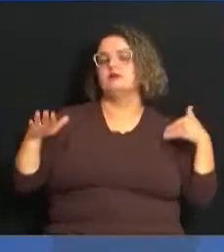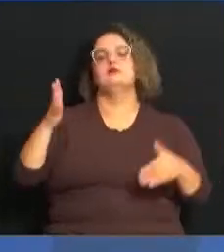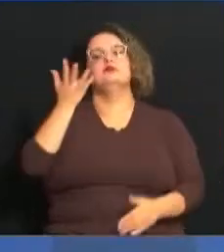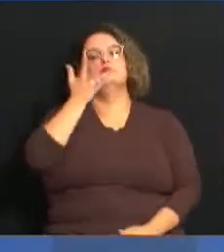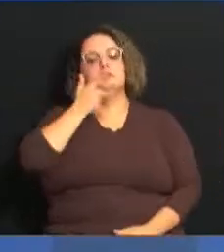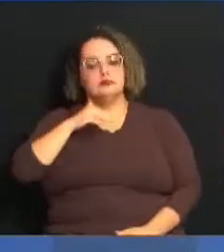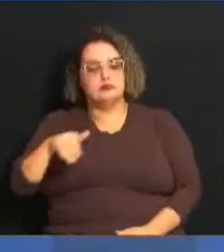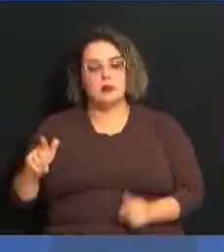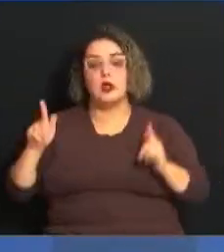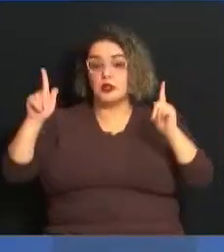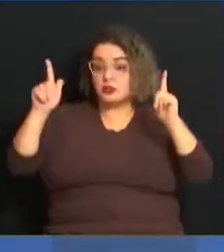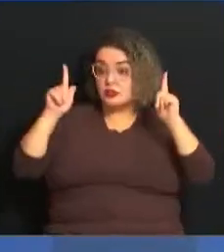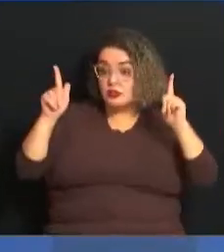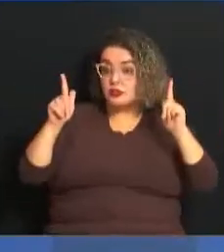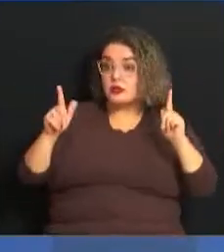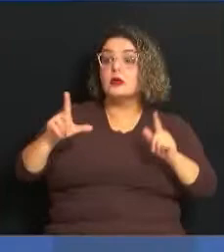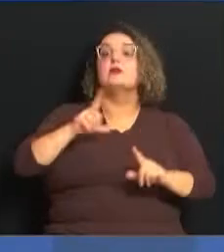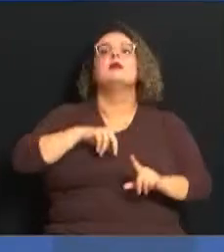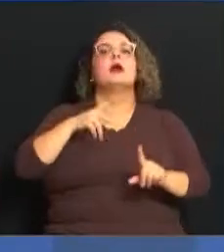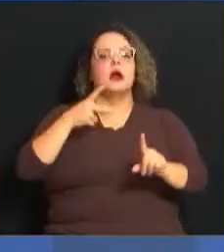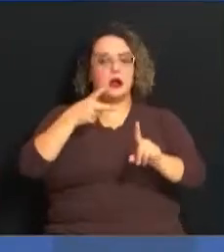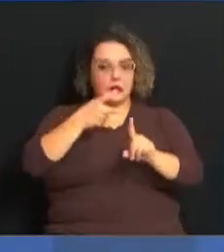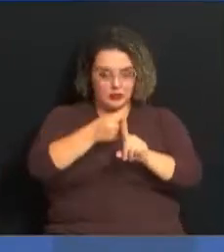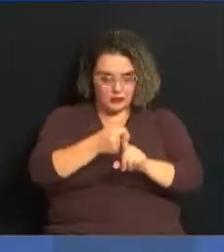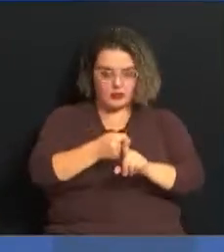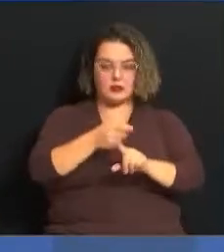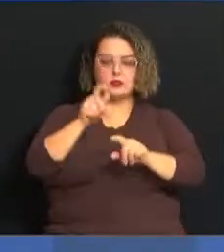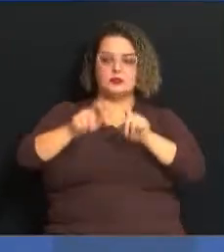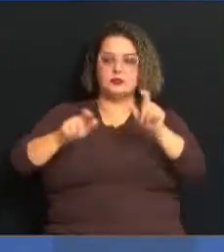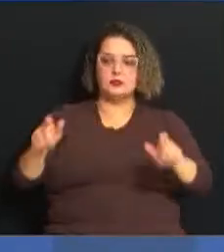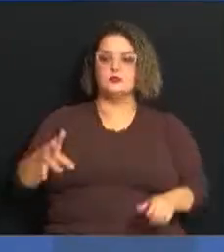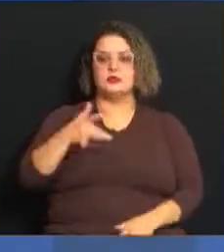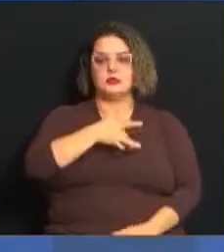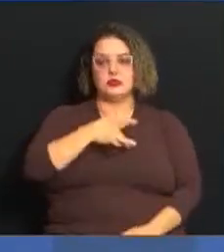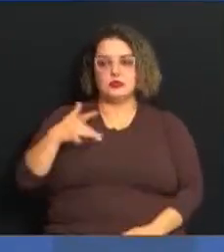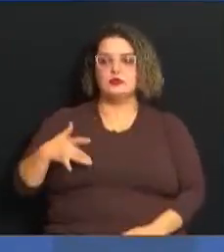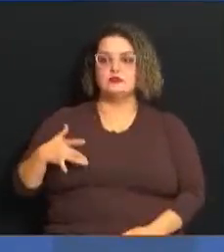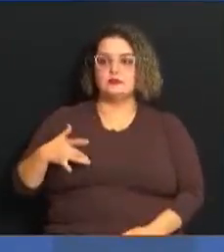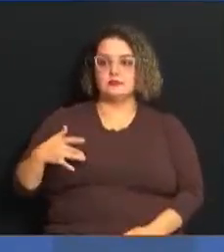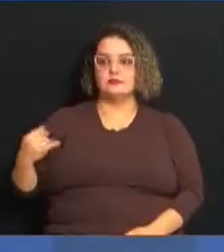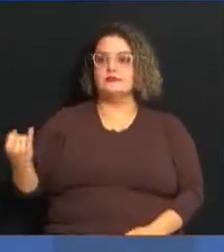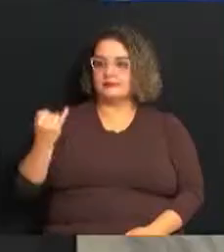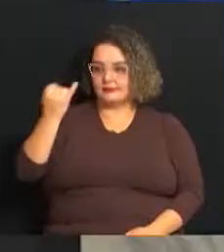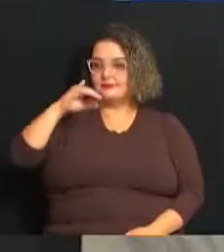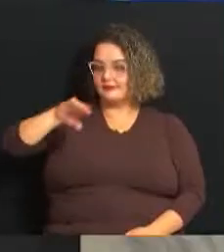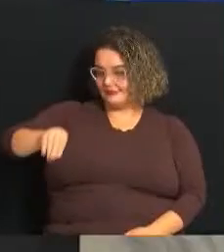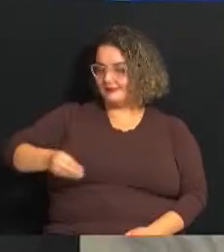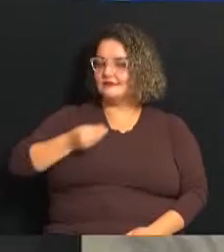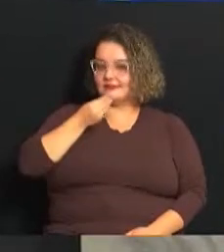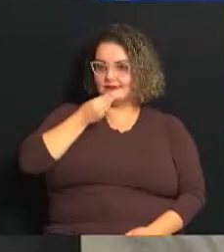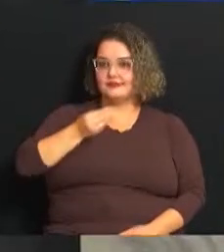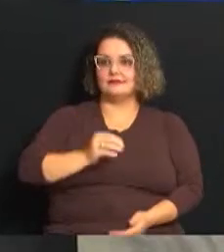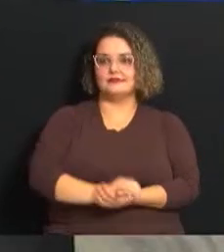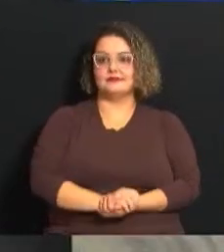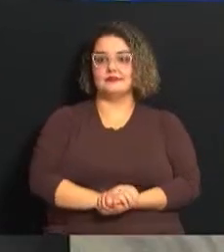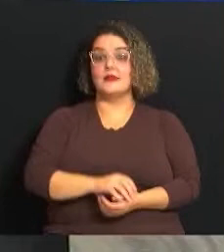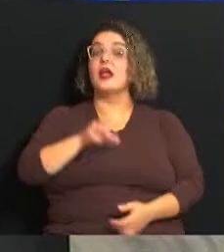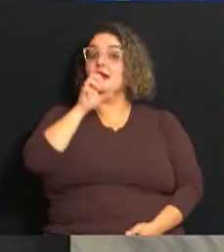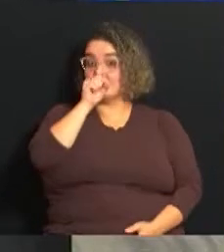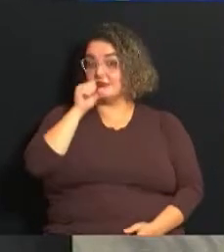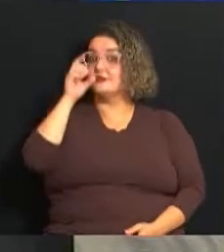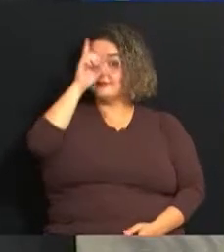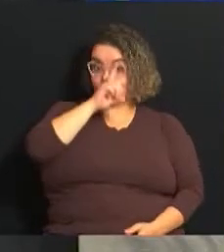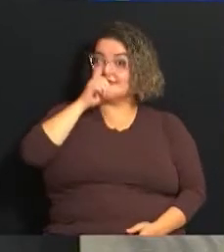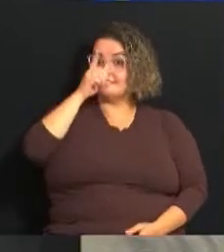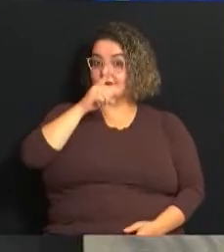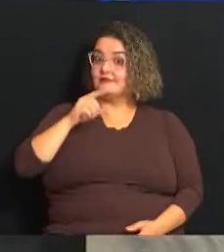ter uma atividade de vacinação com o pessoal da saúde, então é uma grande oportunidade. Então, um fim de semana intenso aqui para a